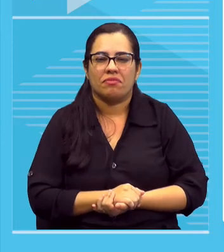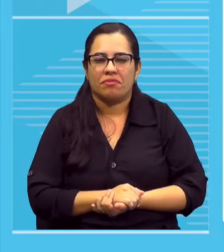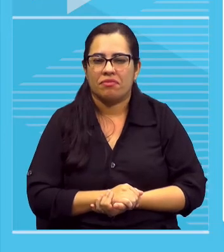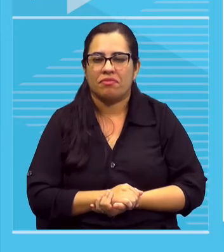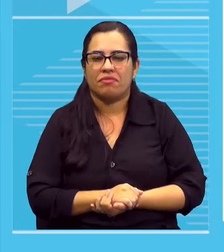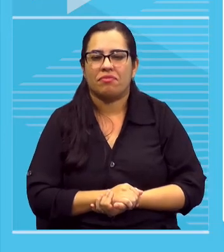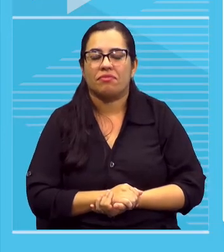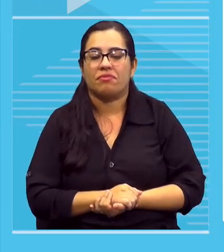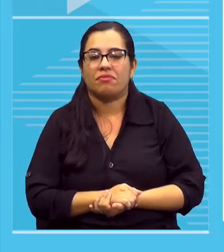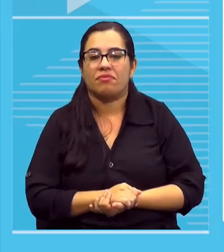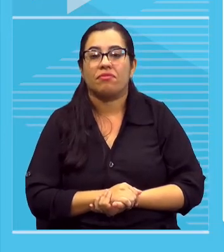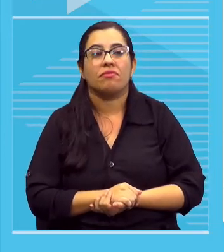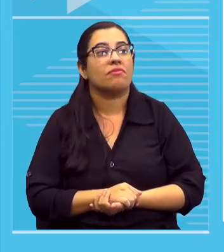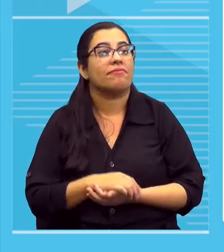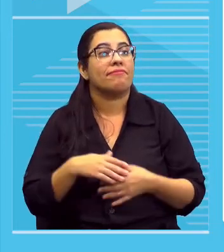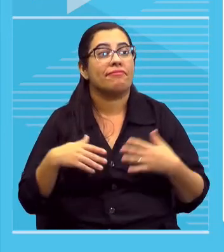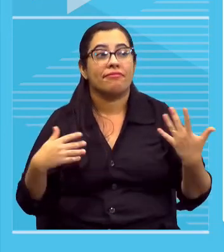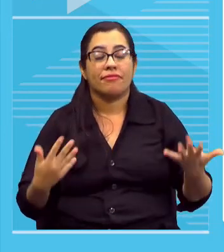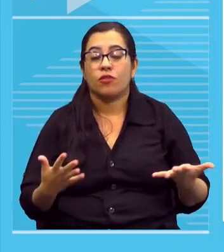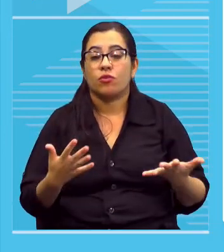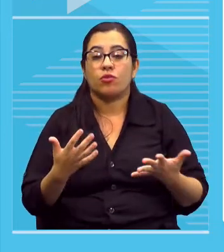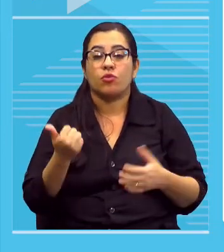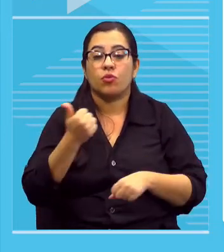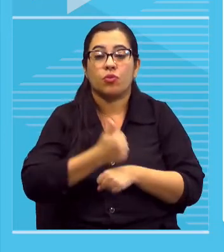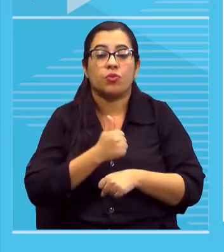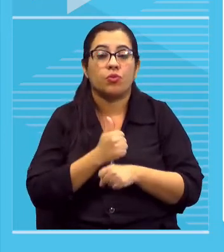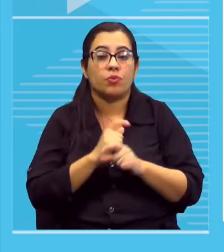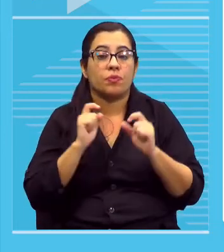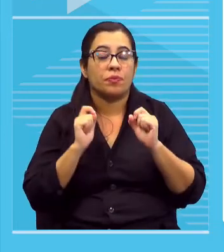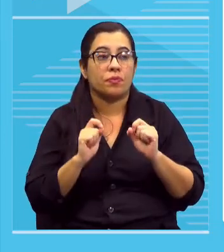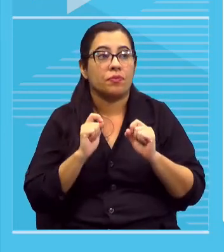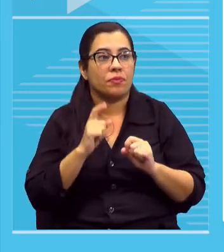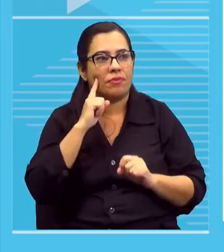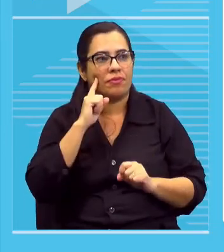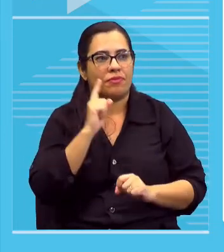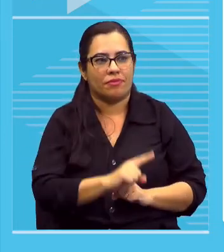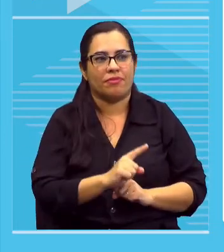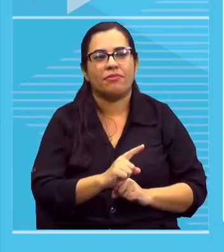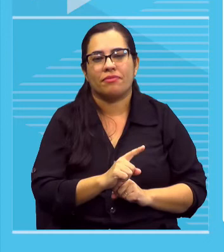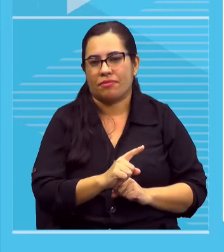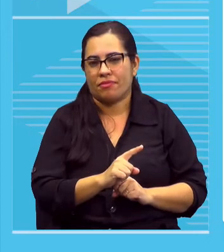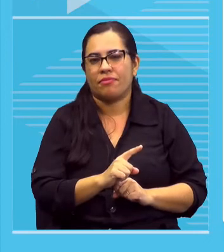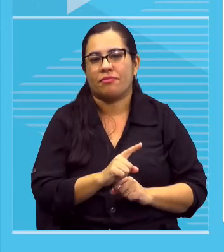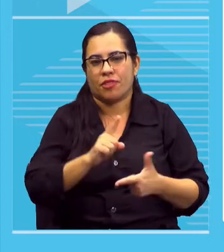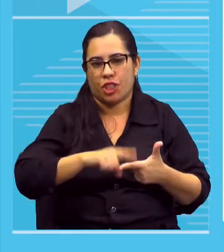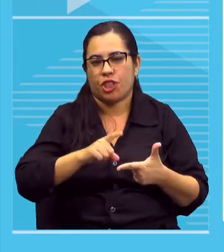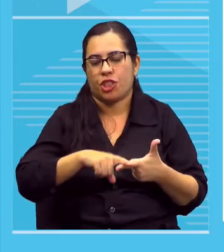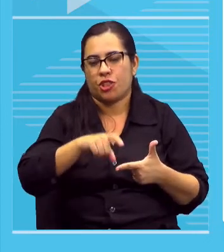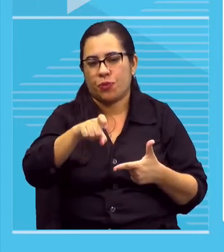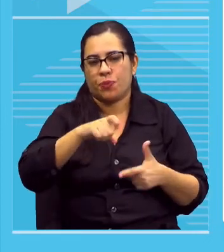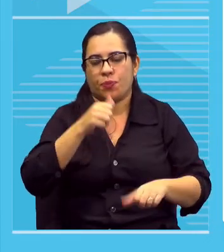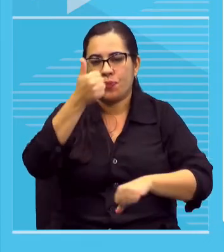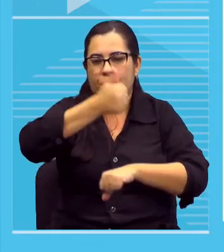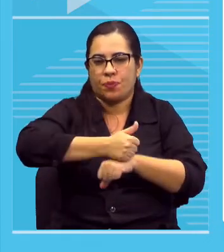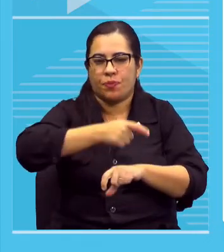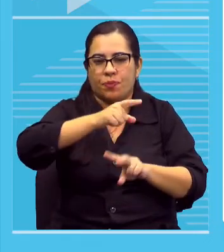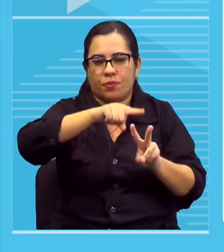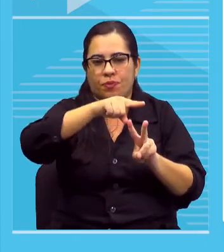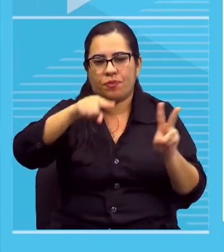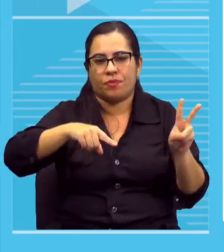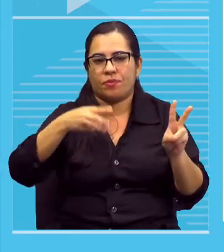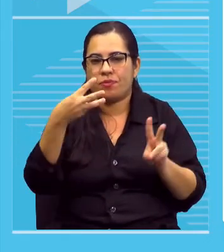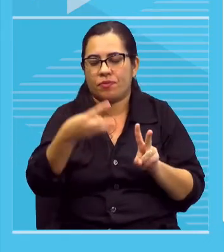tangente de X eu vou substituir por raiz de 3 Tá certo